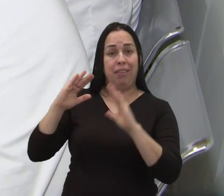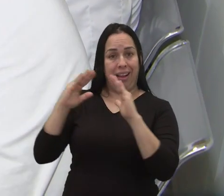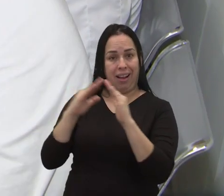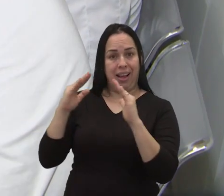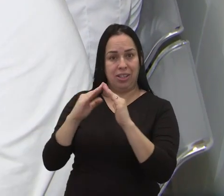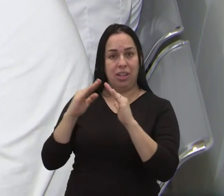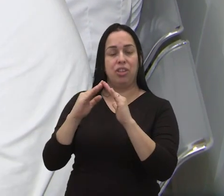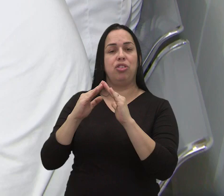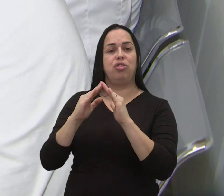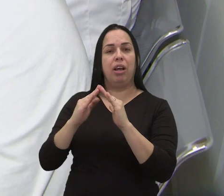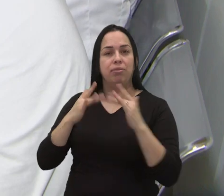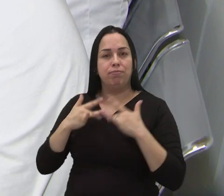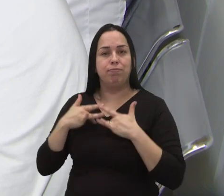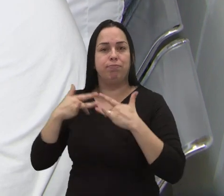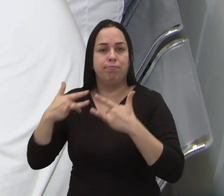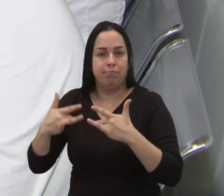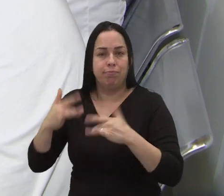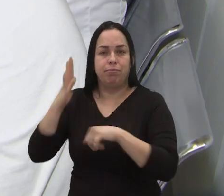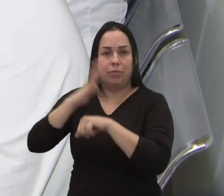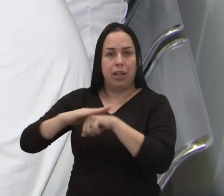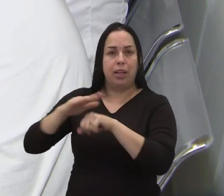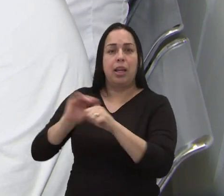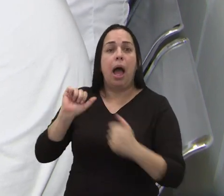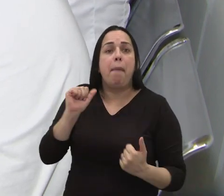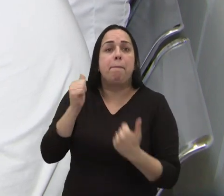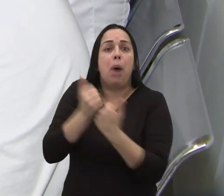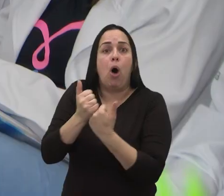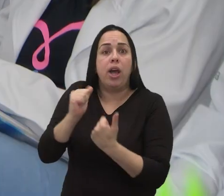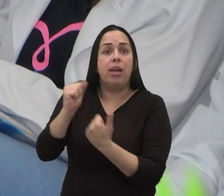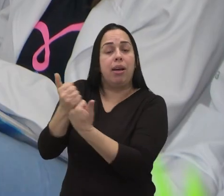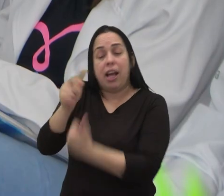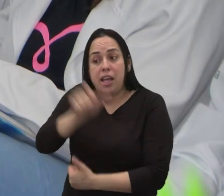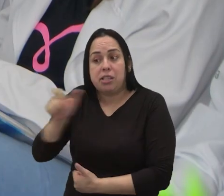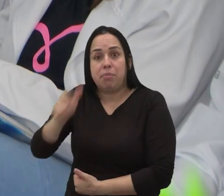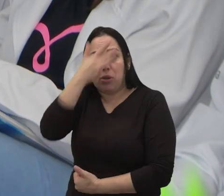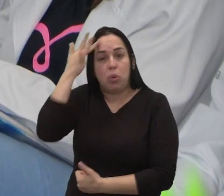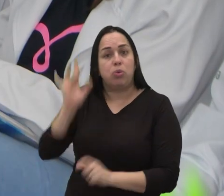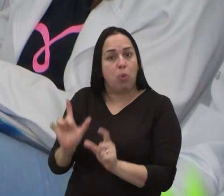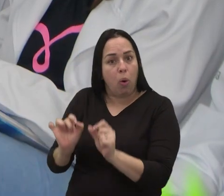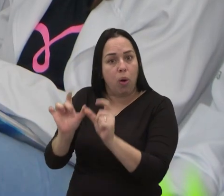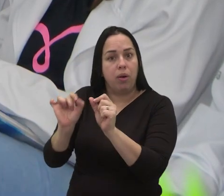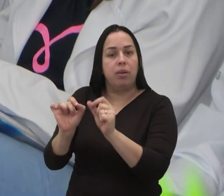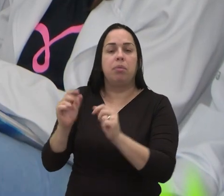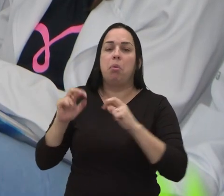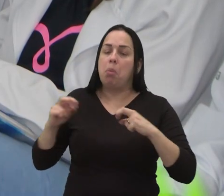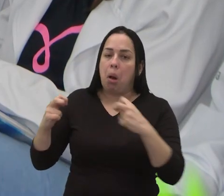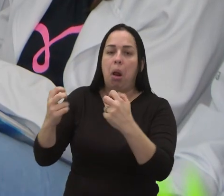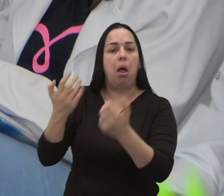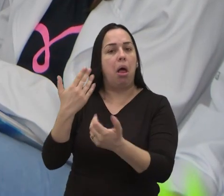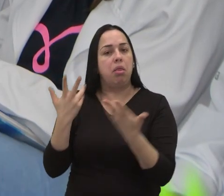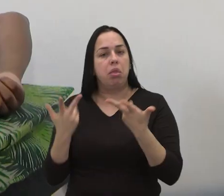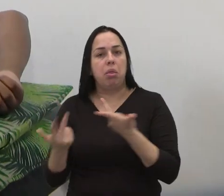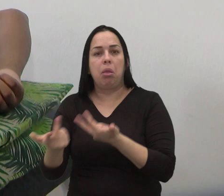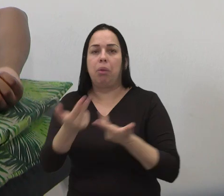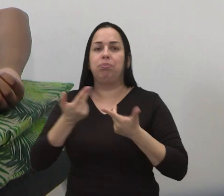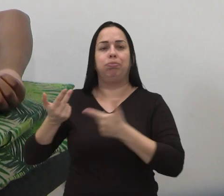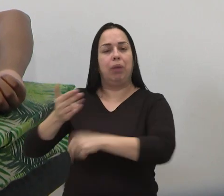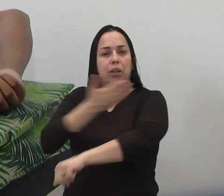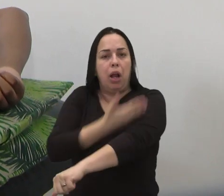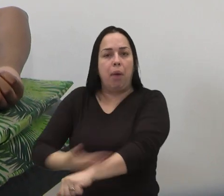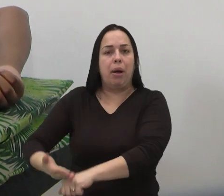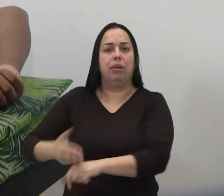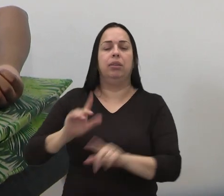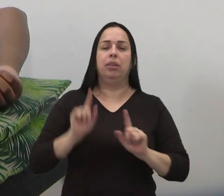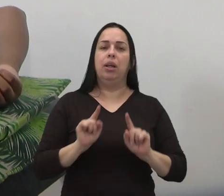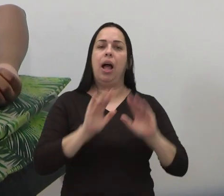Casa Gesto, entidade de apoio a quem enfrenta o tratamento oncológico, rodas de conversas como essas são comuns. A Casa